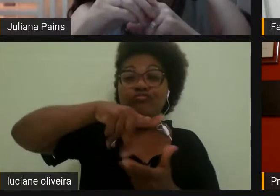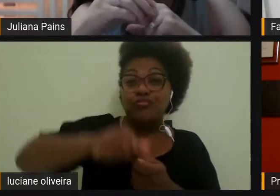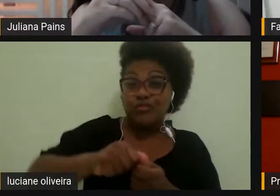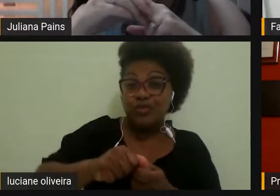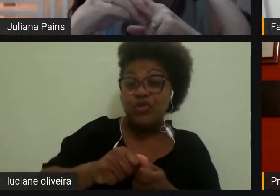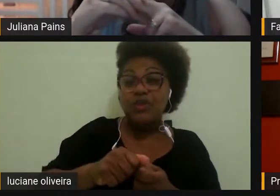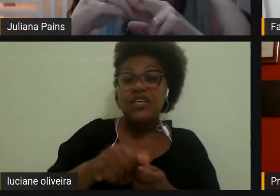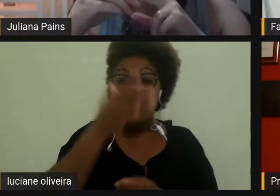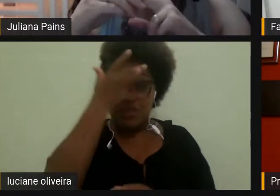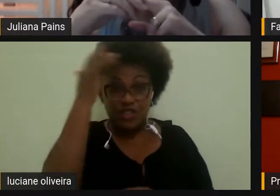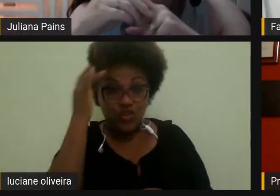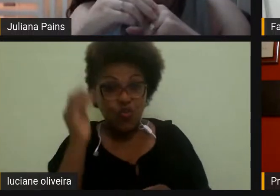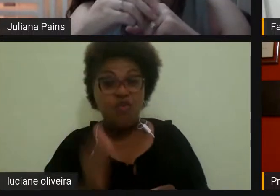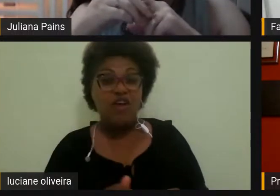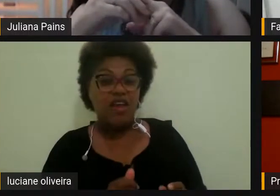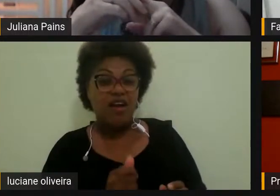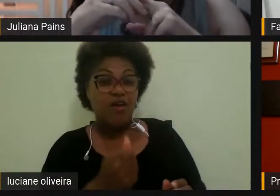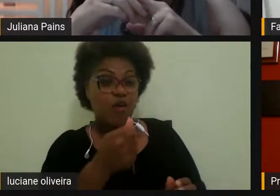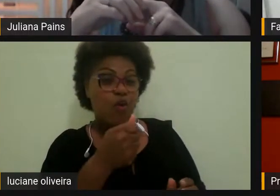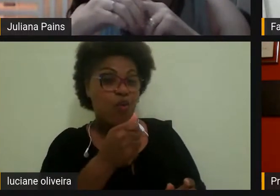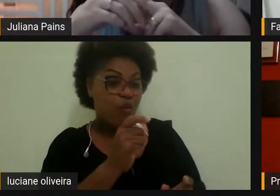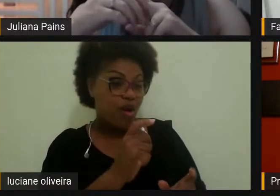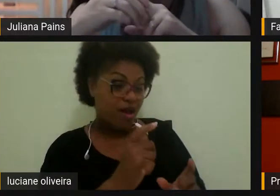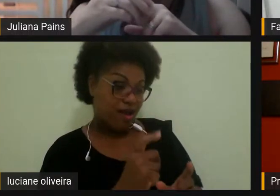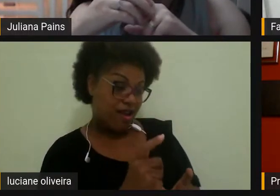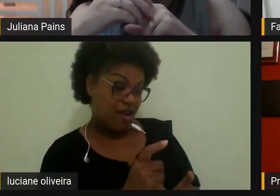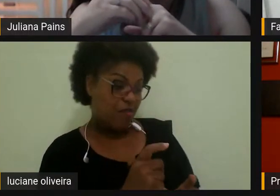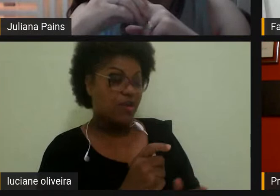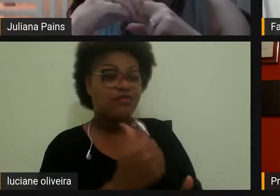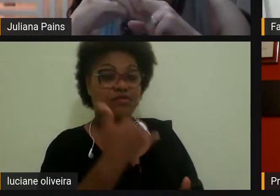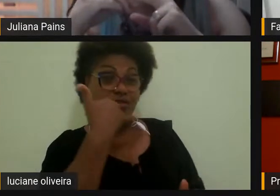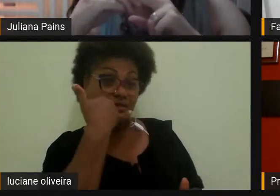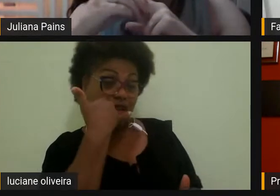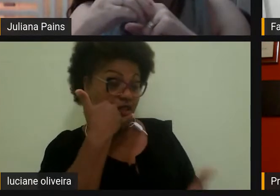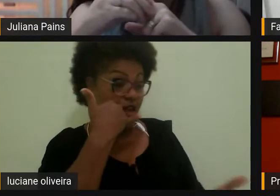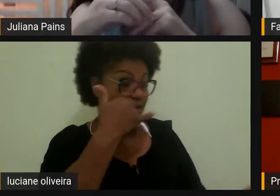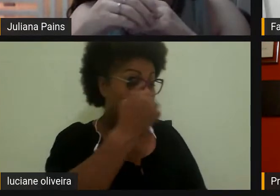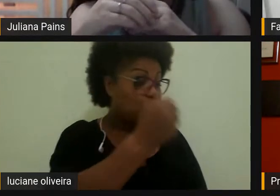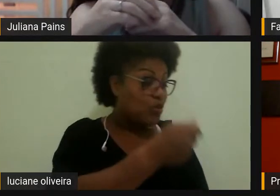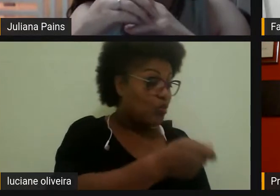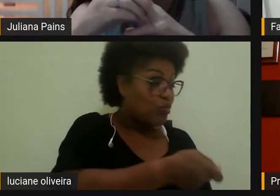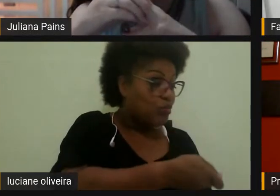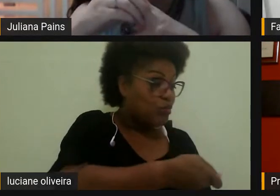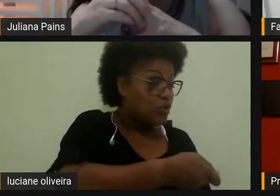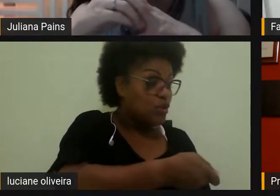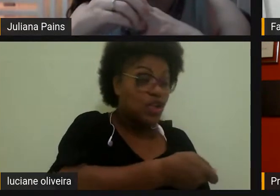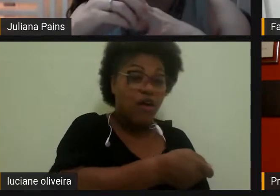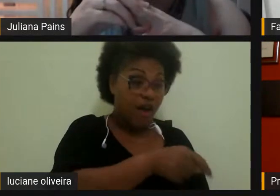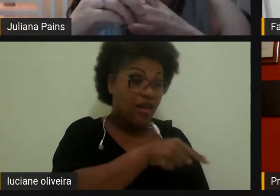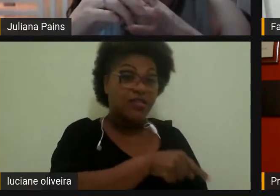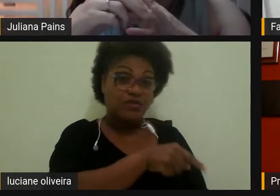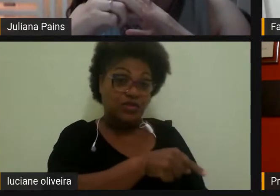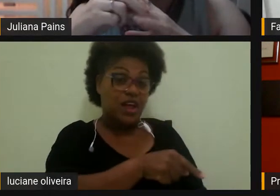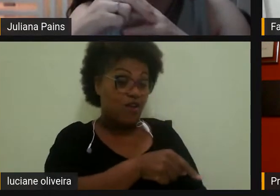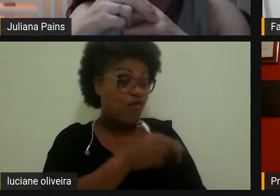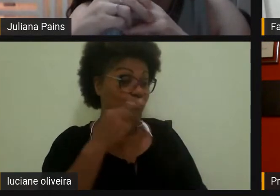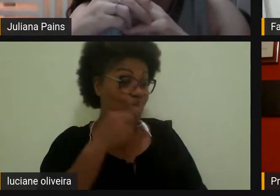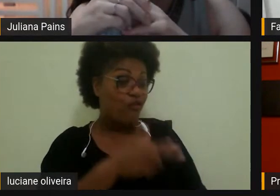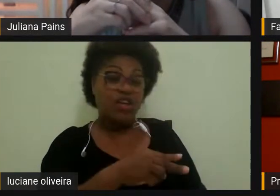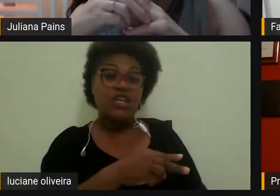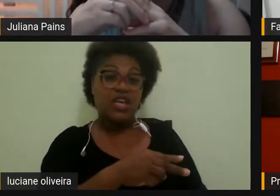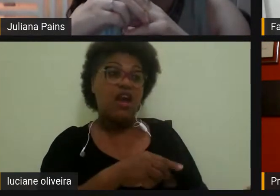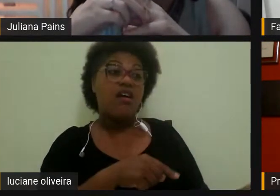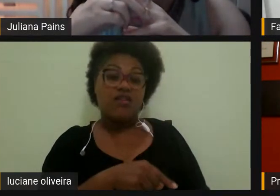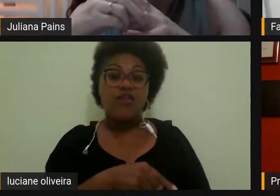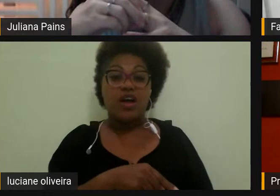ponta para o objeto que quer que seja reconhecido Pergunta para o voluntário e involuntário a partir da câmera ver o voluntário farol Olha